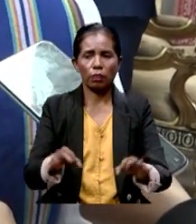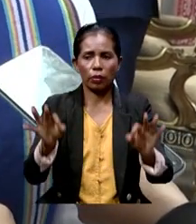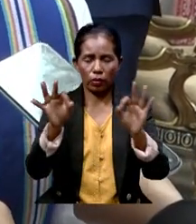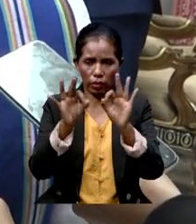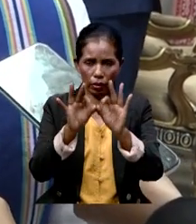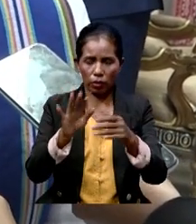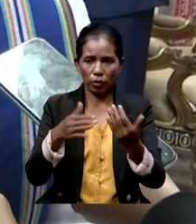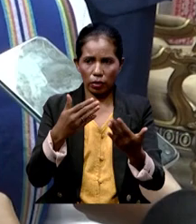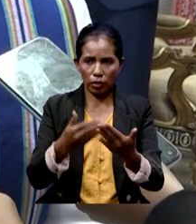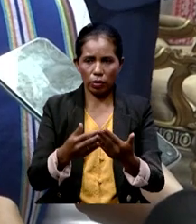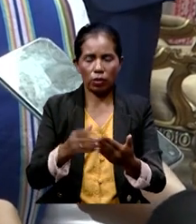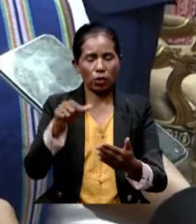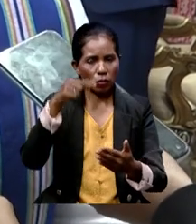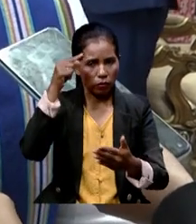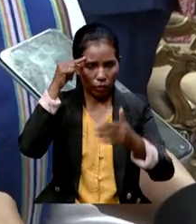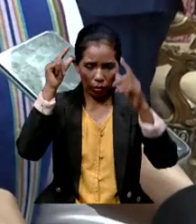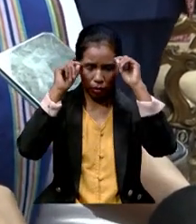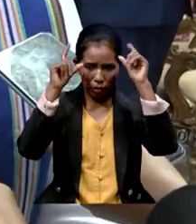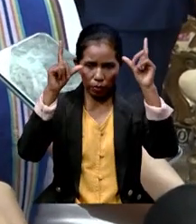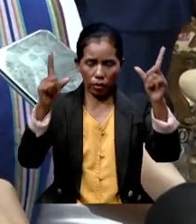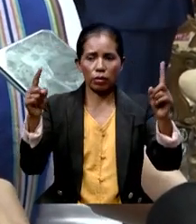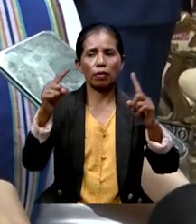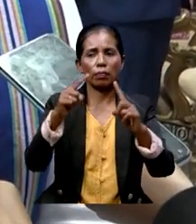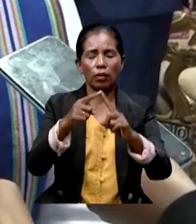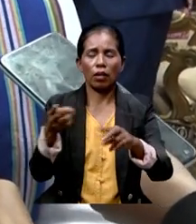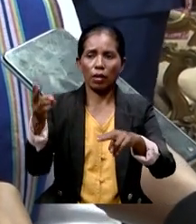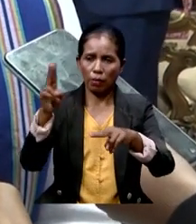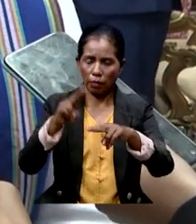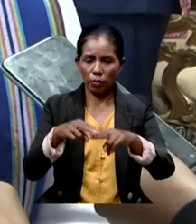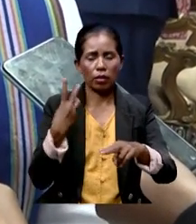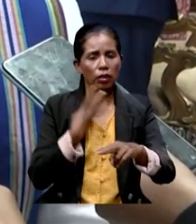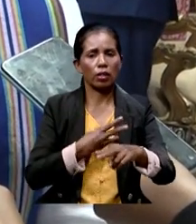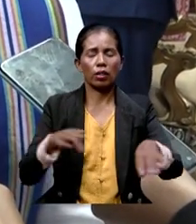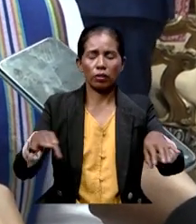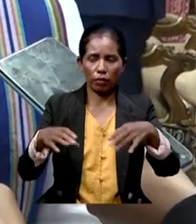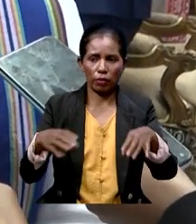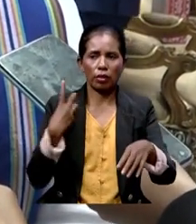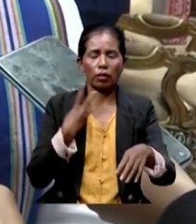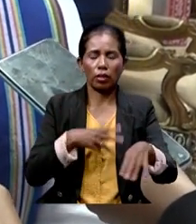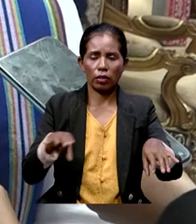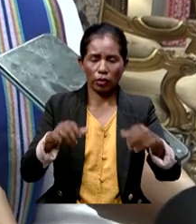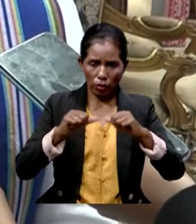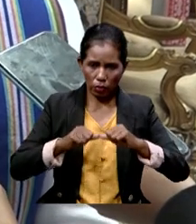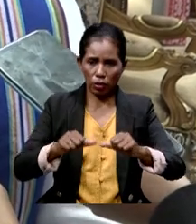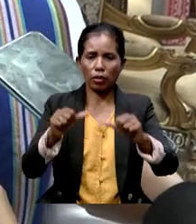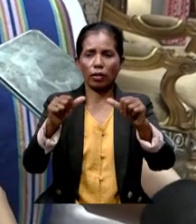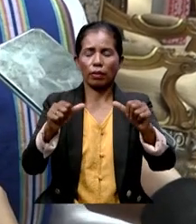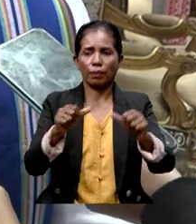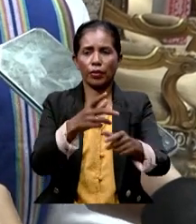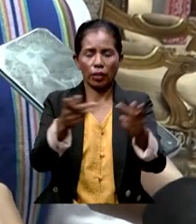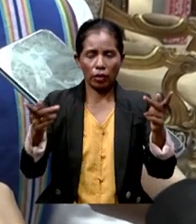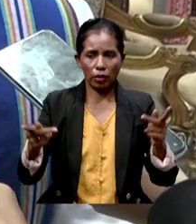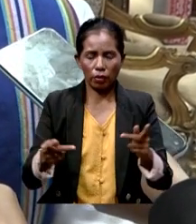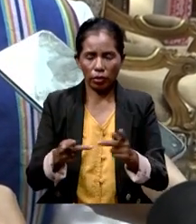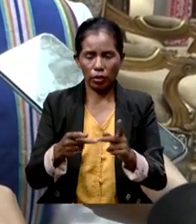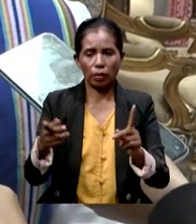definidas pelo Governo Timor-Leste e para aumentarmos a nossa cooperação e reforçarmos a nossa cooperação com Timor em áreas que podem ser